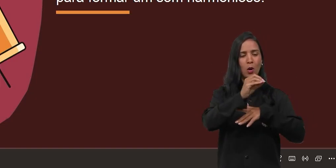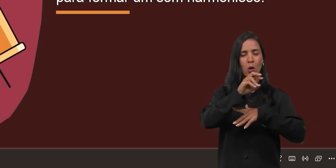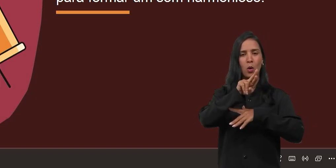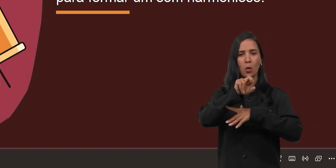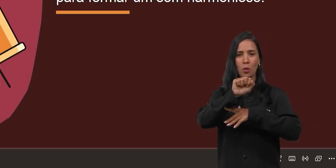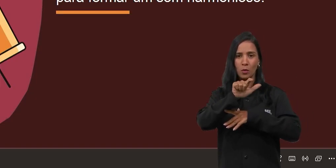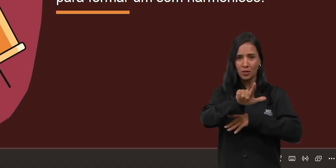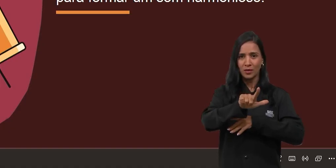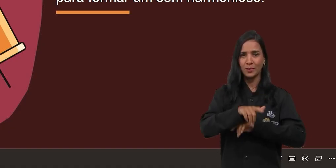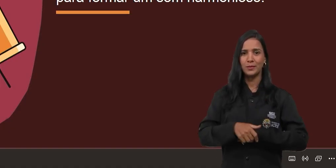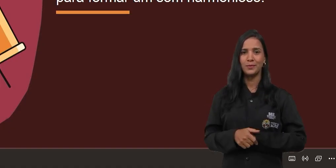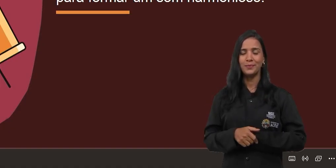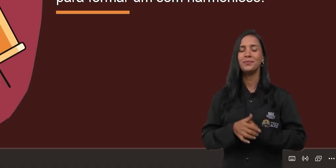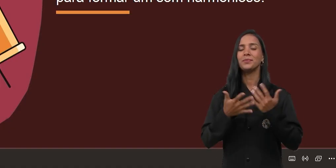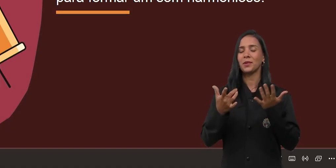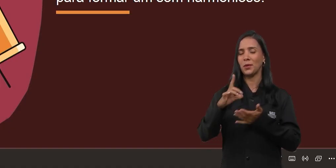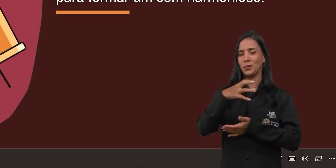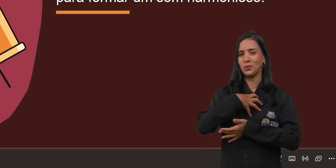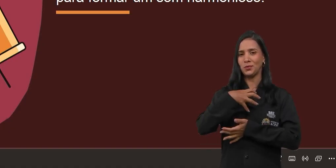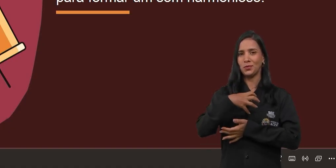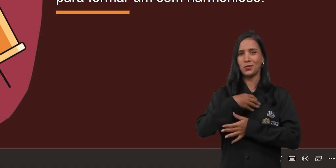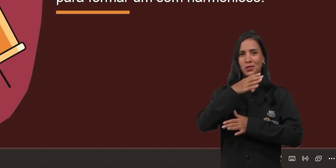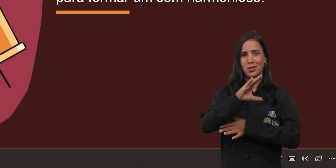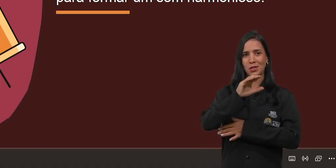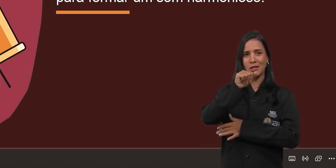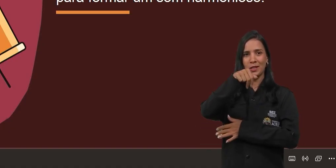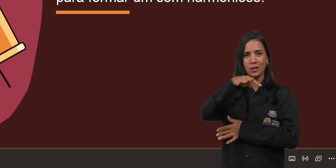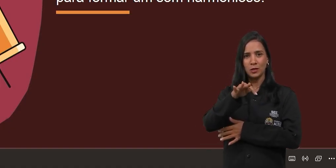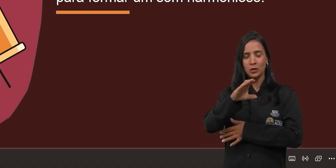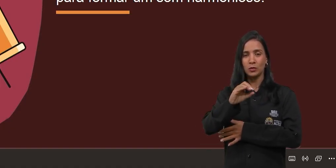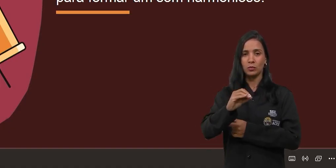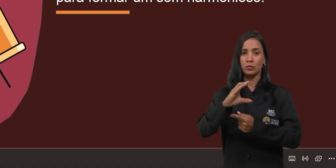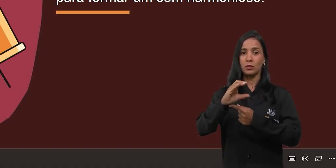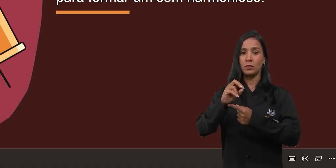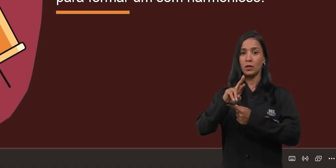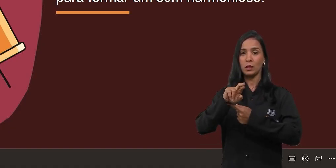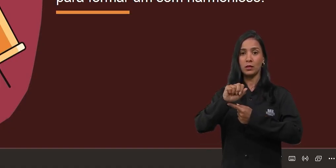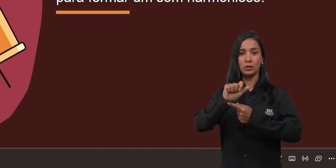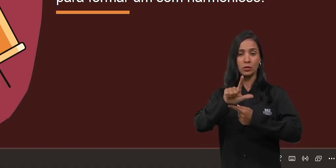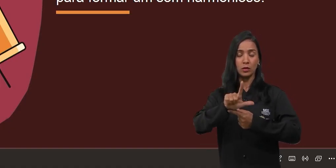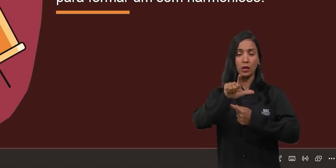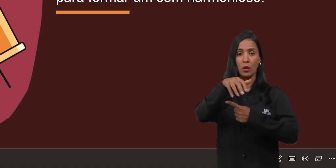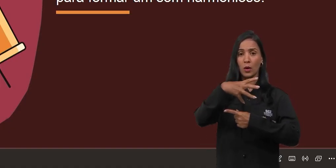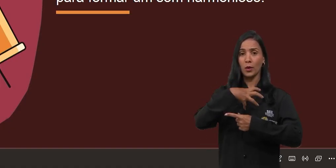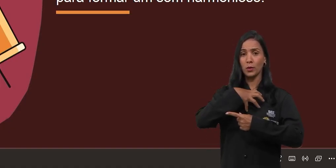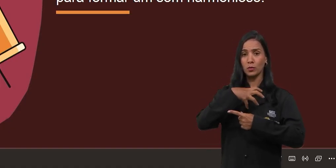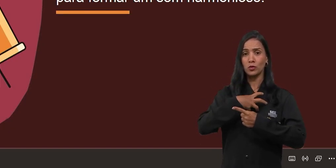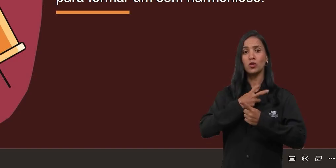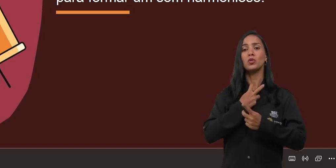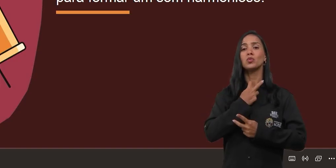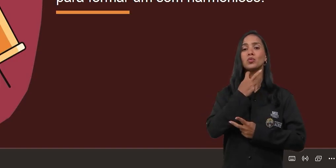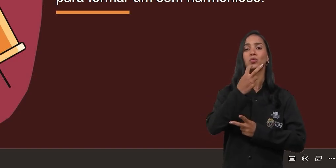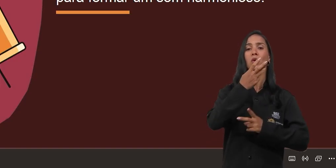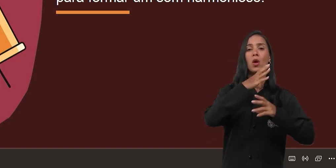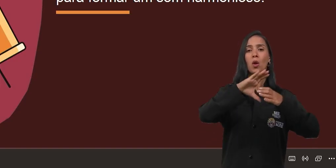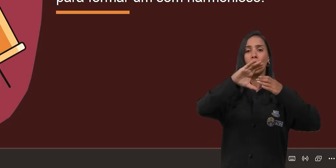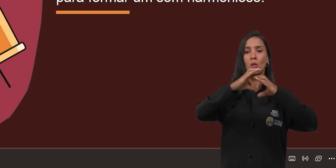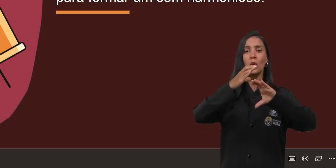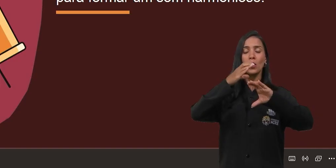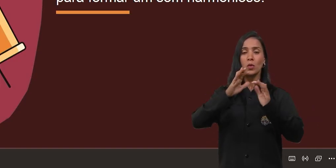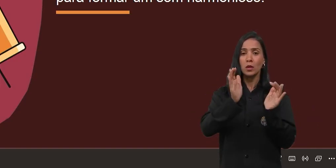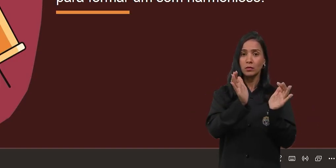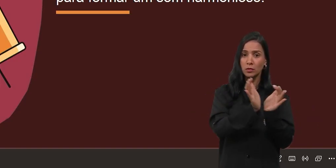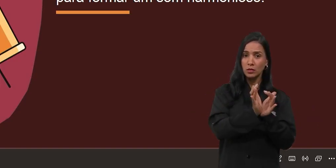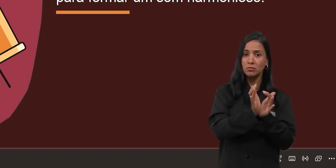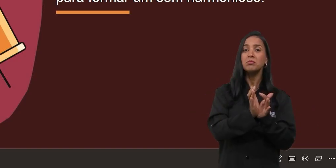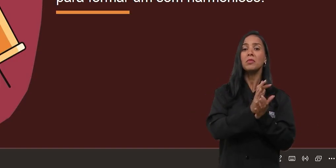essa? Então, o canto coral, ela é uma forma, né, de música vocal em grupo, onde várias